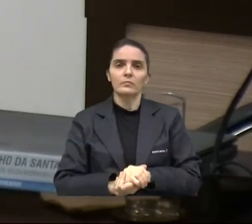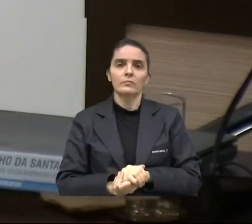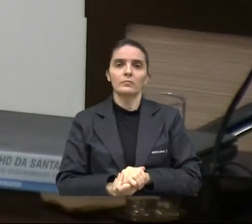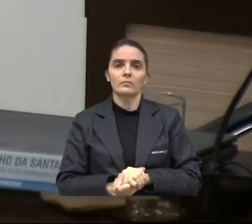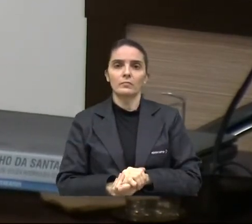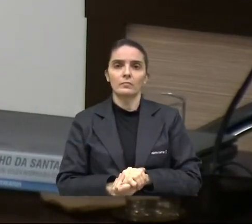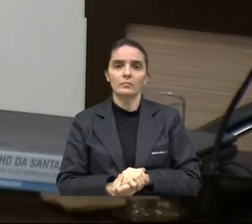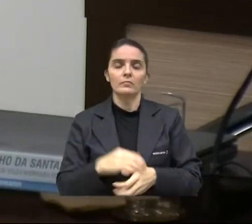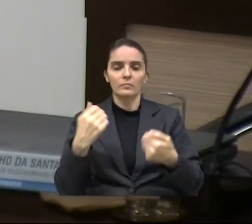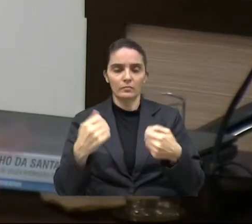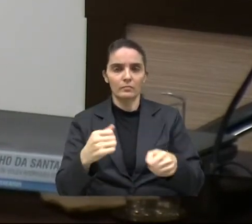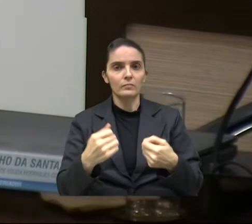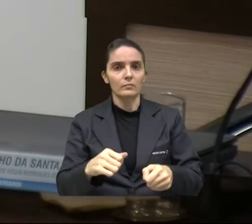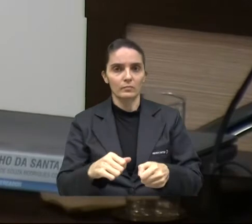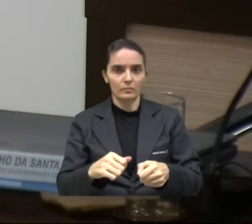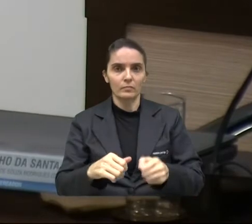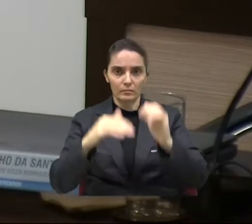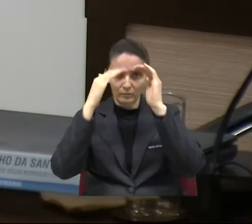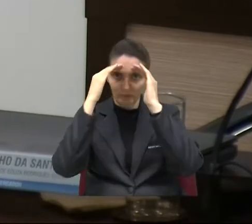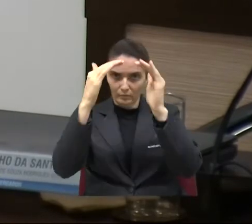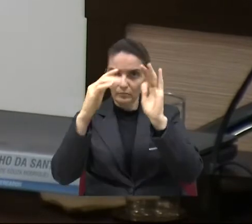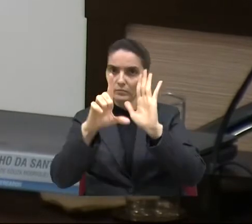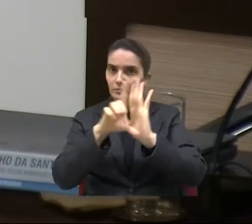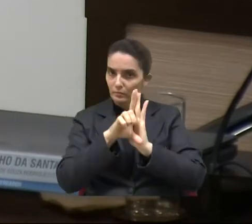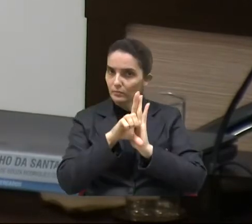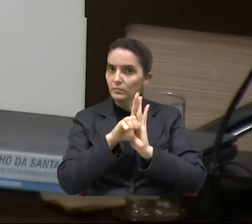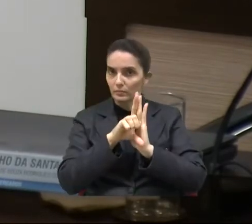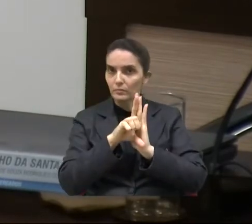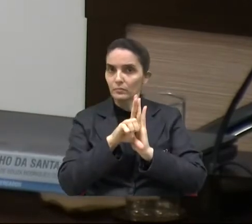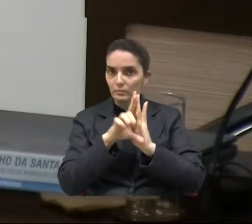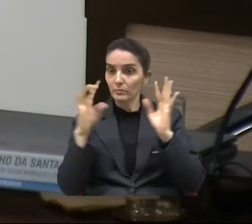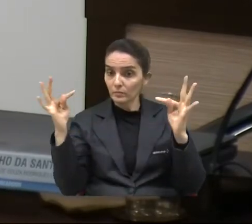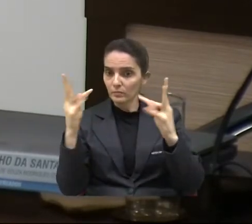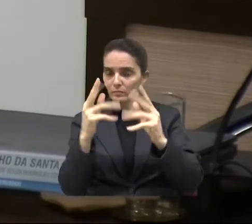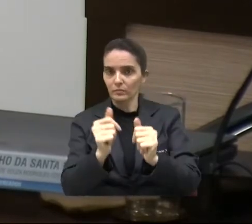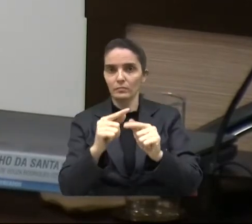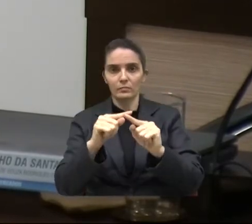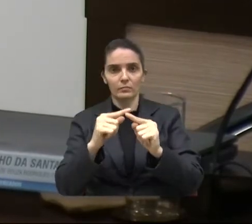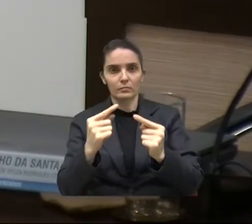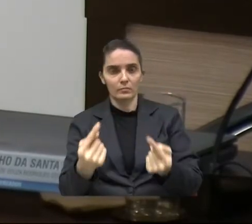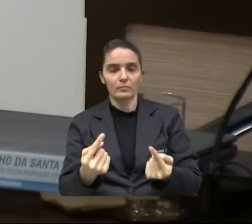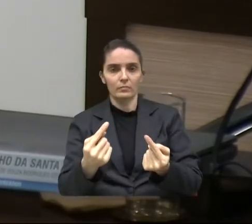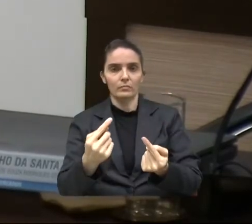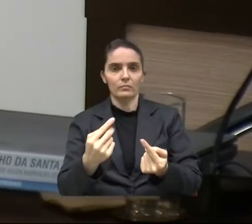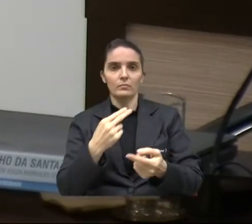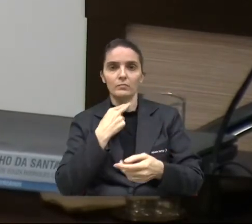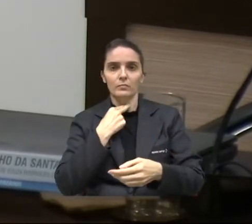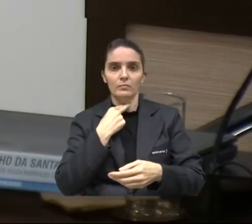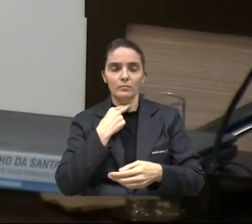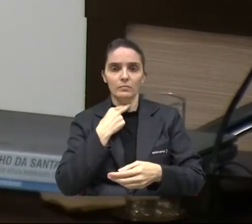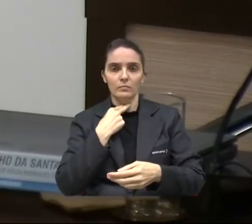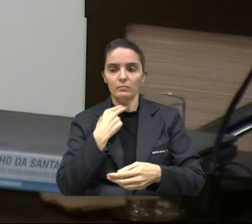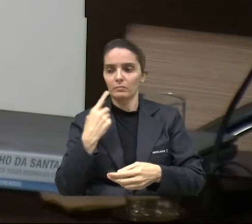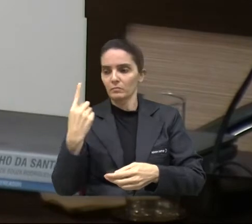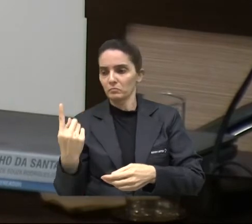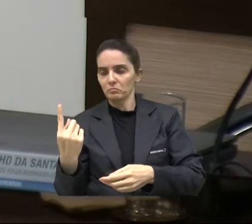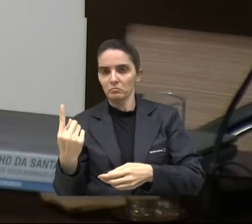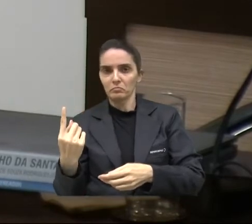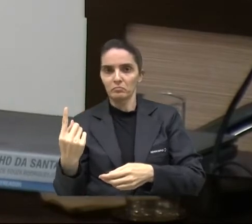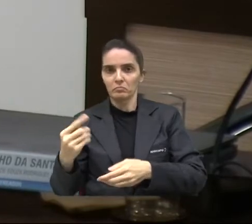das sanções, não deve estar isenta das sanções. Agora, eu não posso pegar um caso isolado e, a partir da